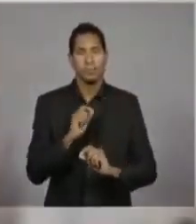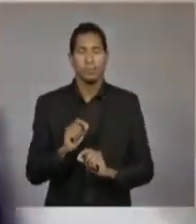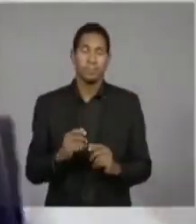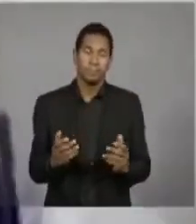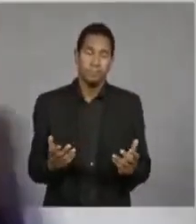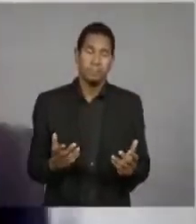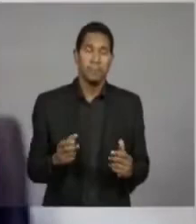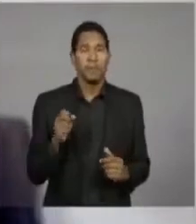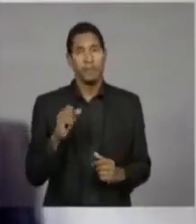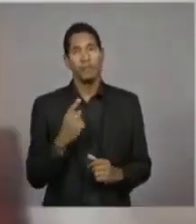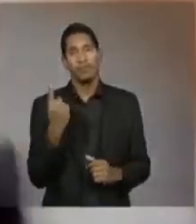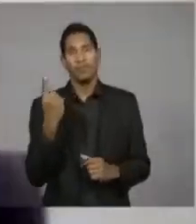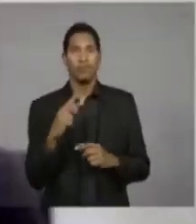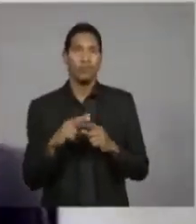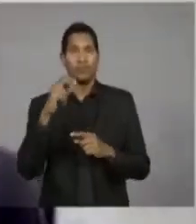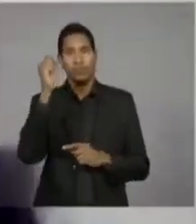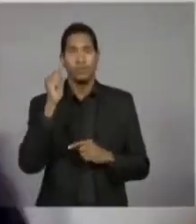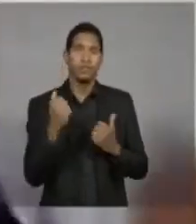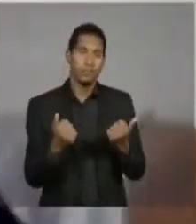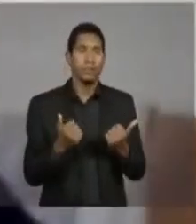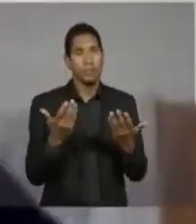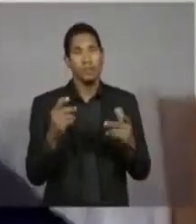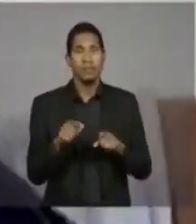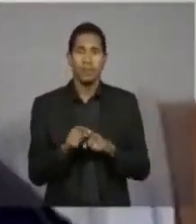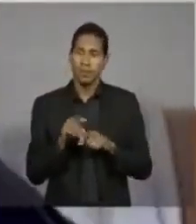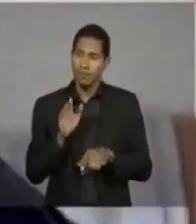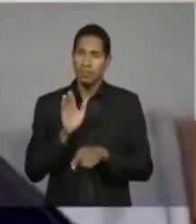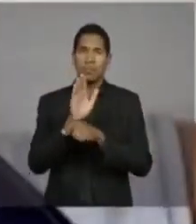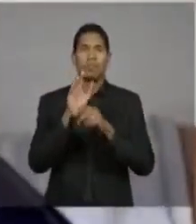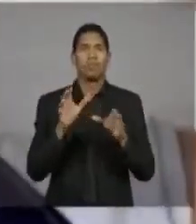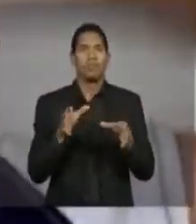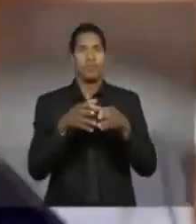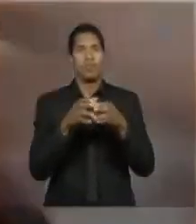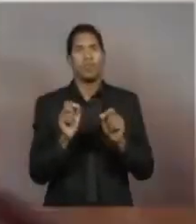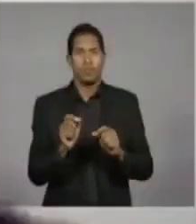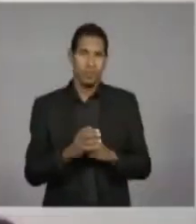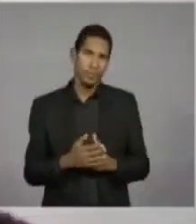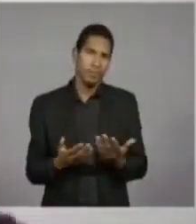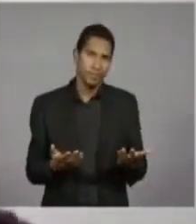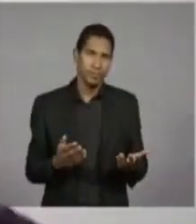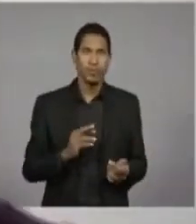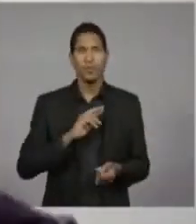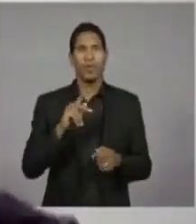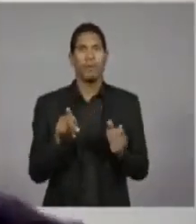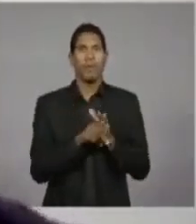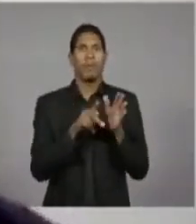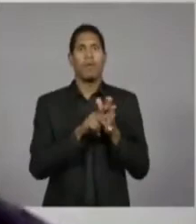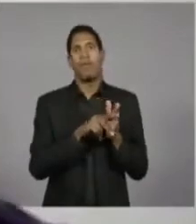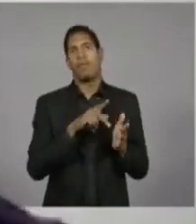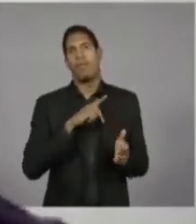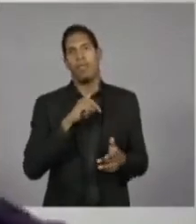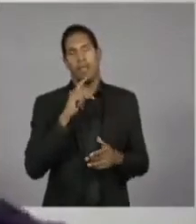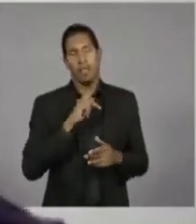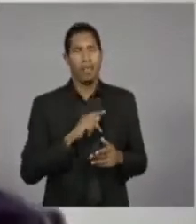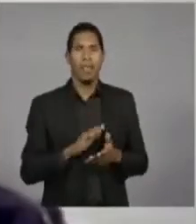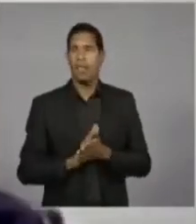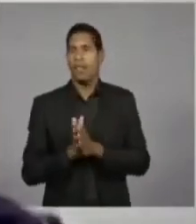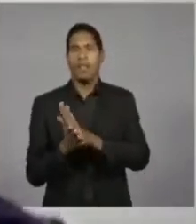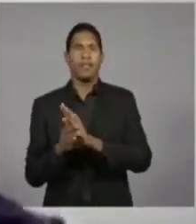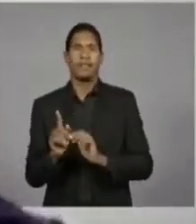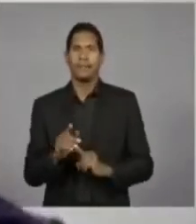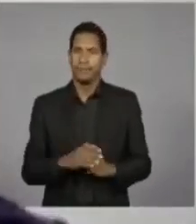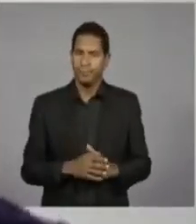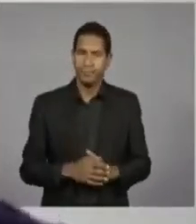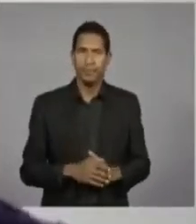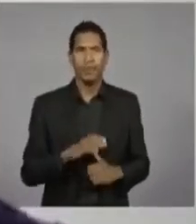hora um lado vence, mas que seja em benefício do coletivo e não meramente para derrotar o adversário, que